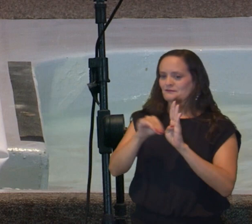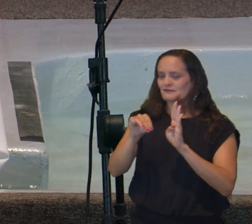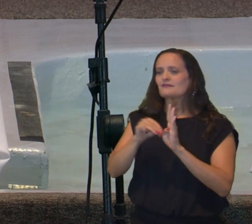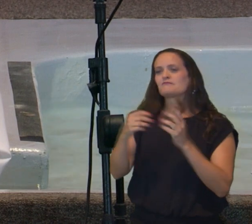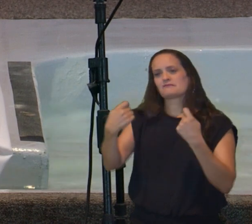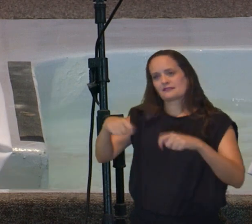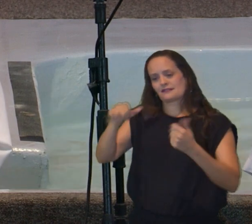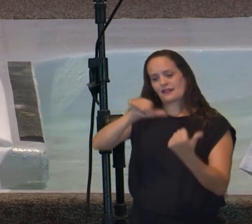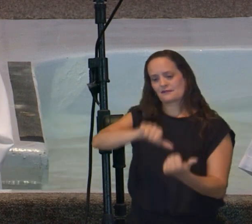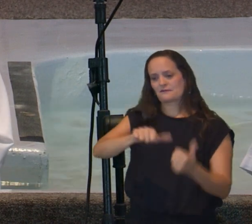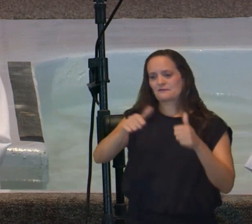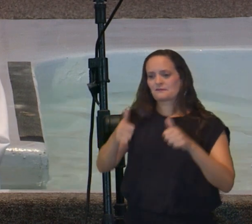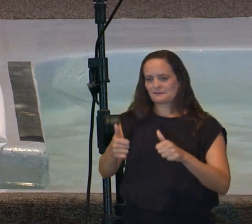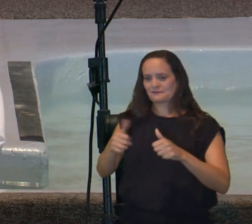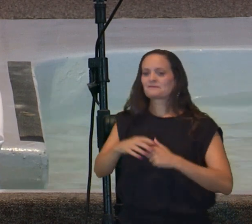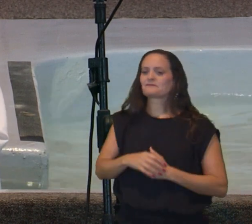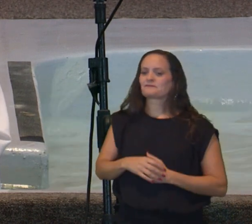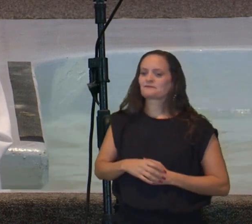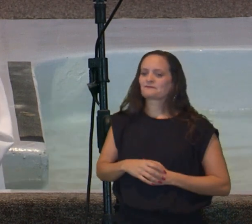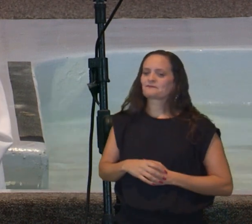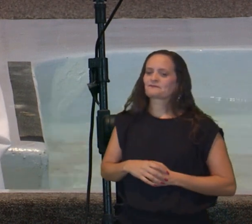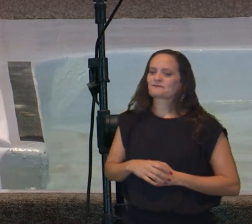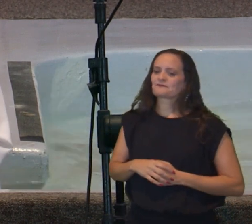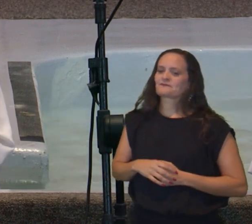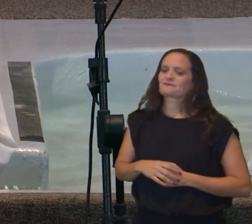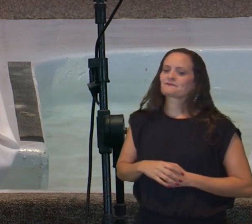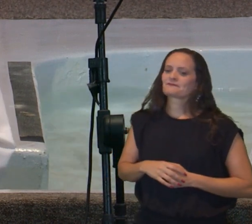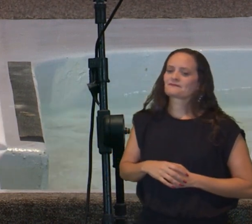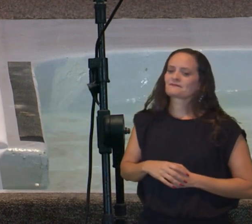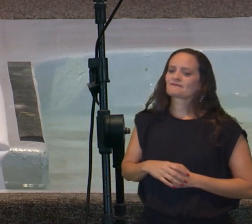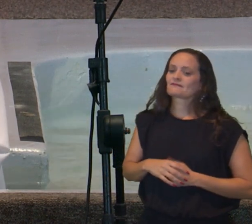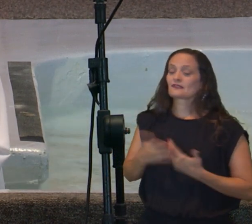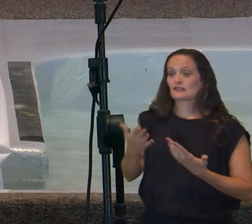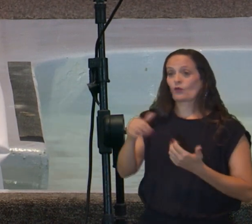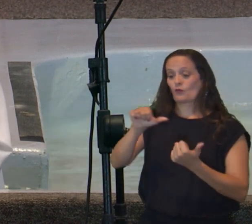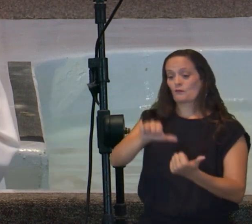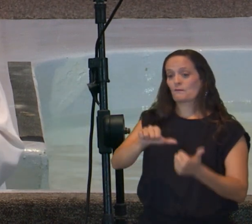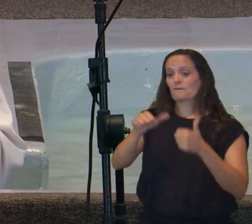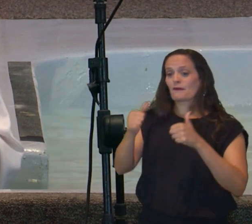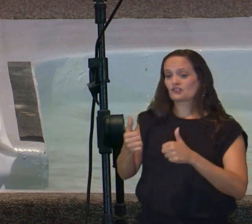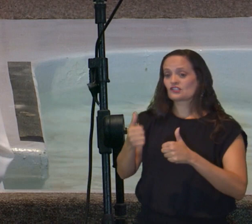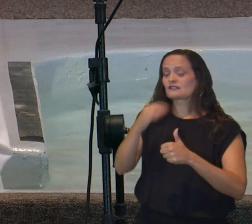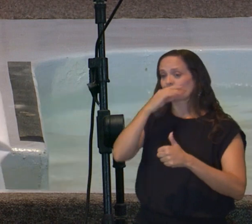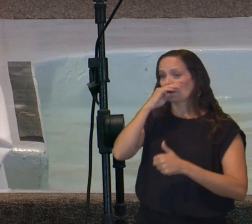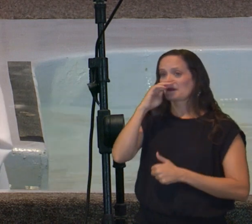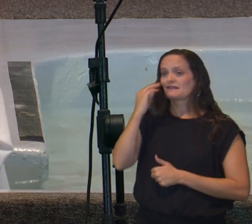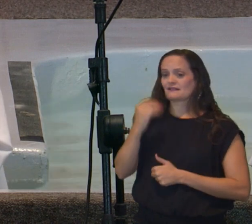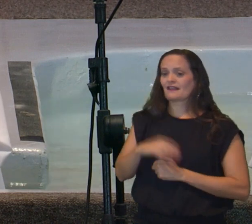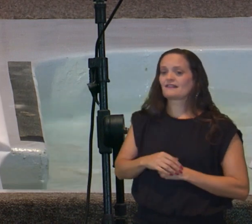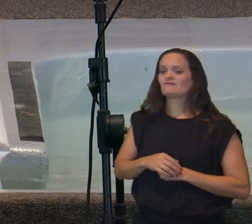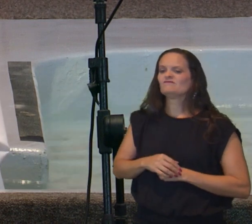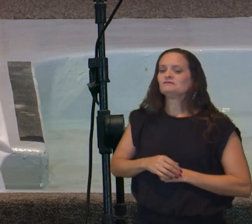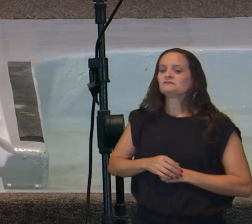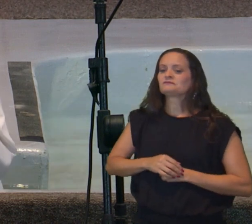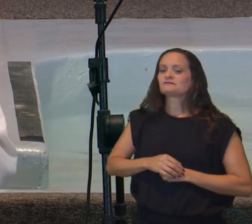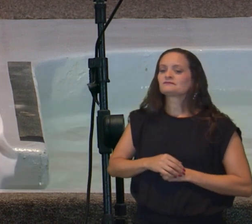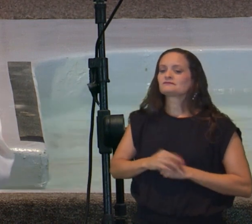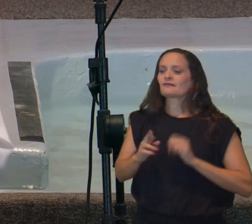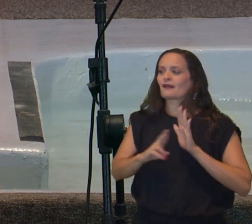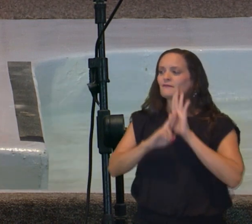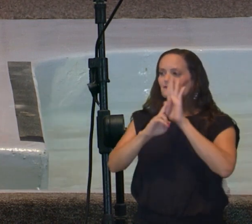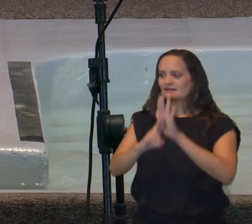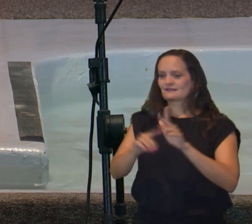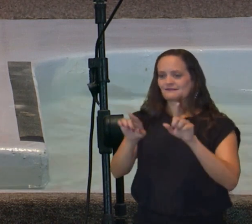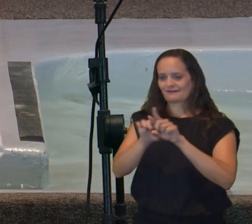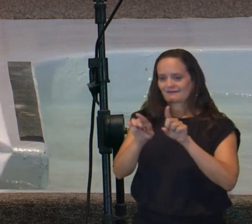por imersão, que é o batismo que nós encontramos no Novo Testamento, a prática, quando as pessoas iam até o